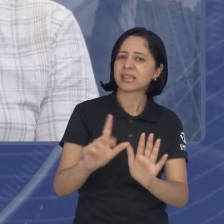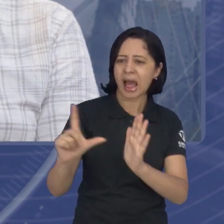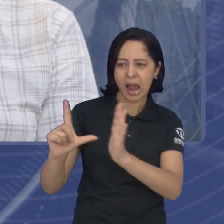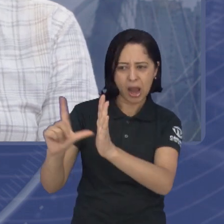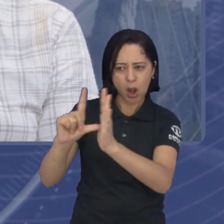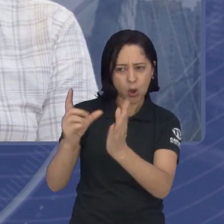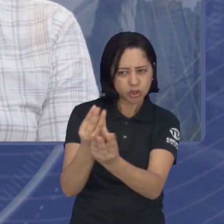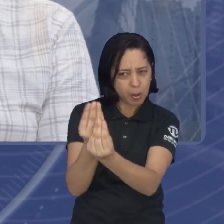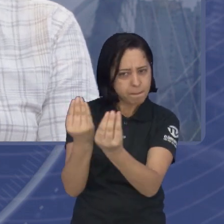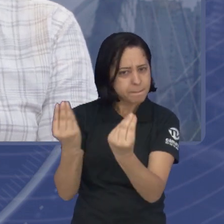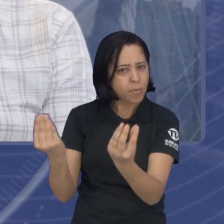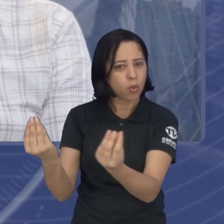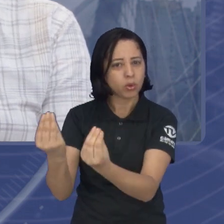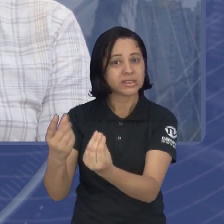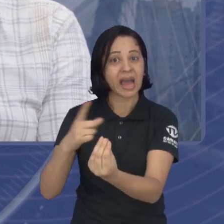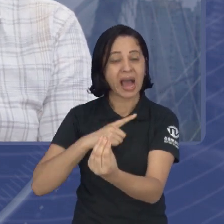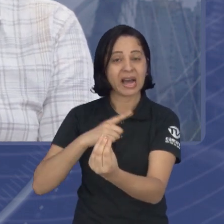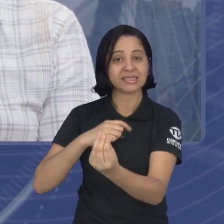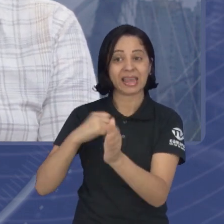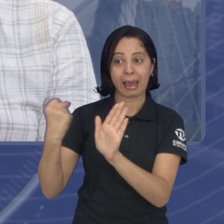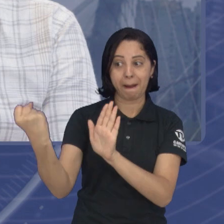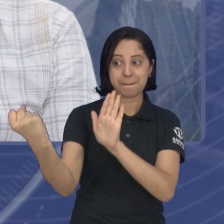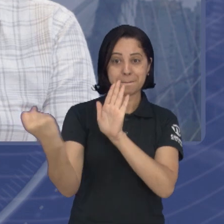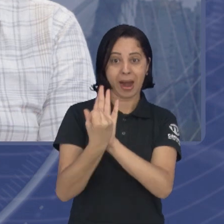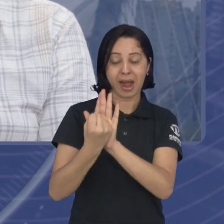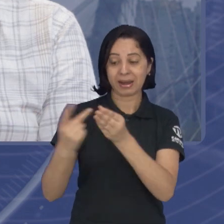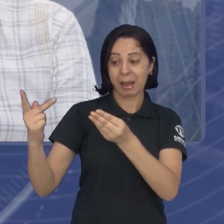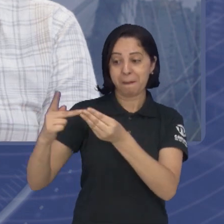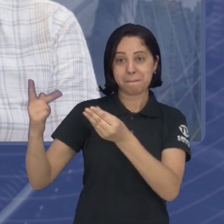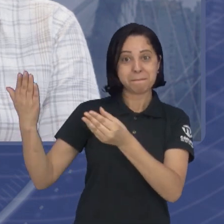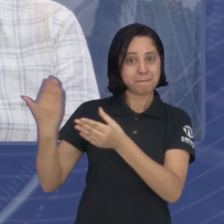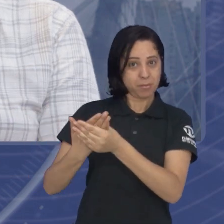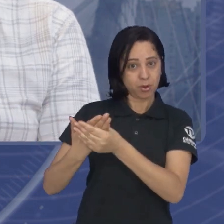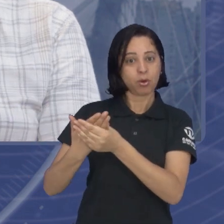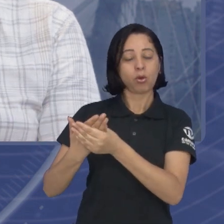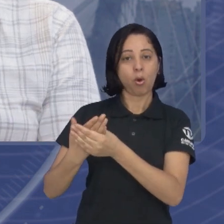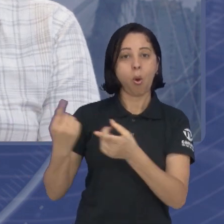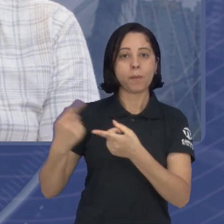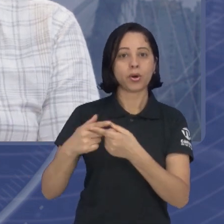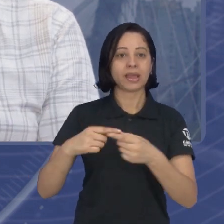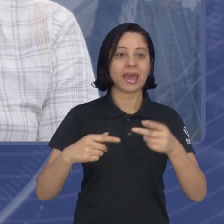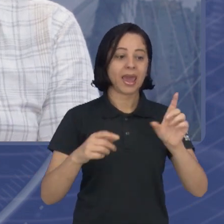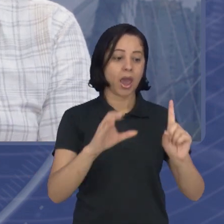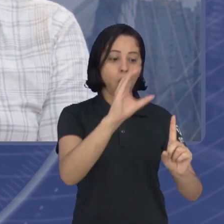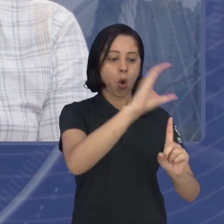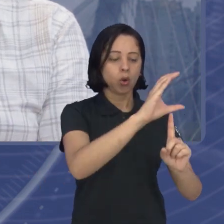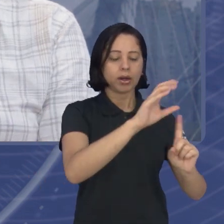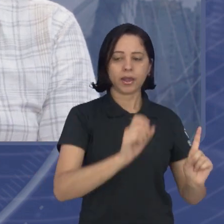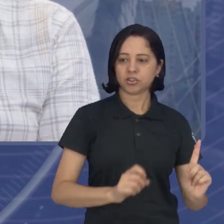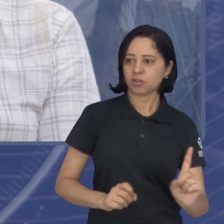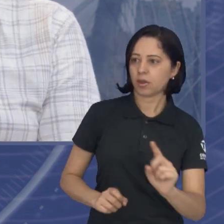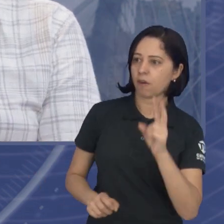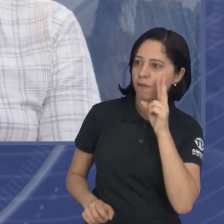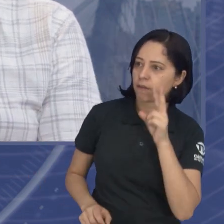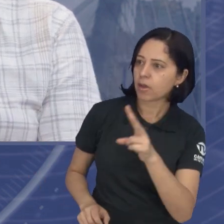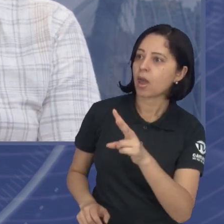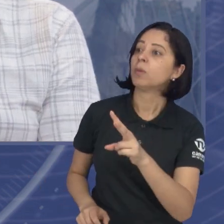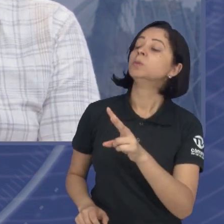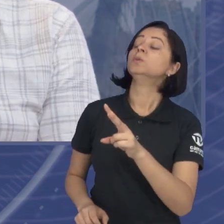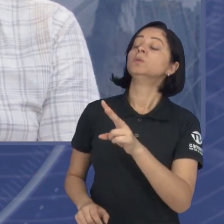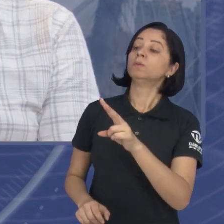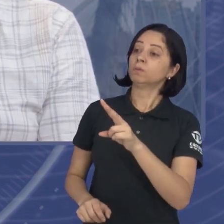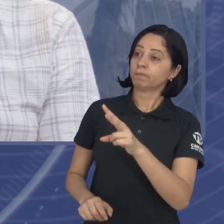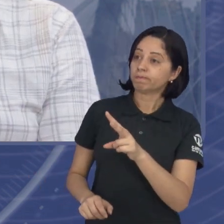né? Tem inclusive o selo do Procon, né? Fica bem visível para que o consumidor ele saiba ainda mais dos